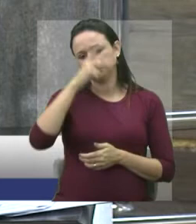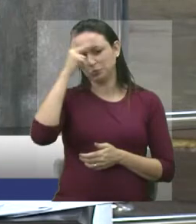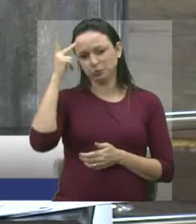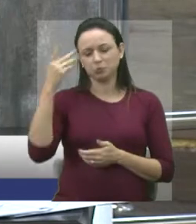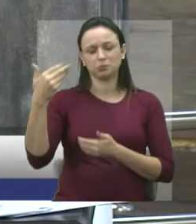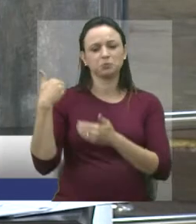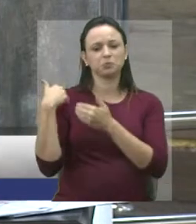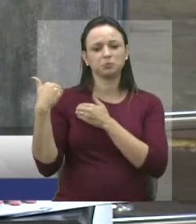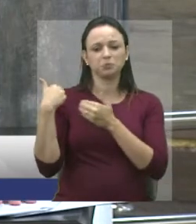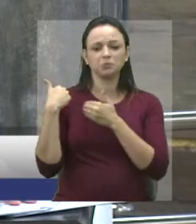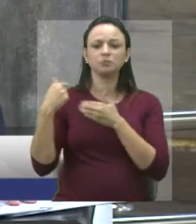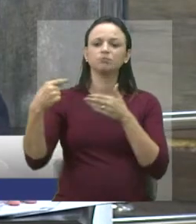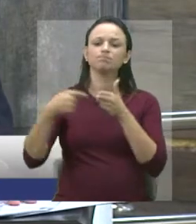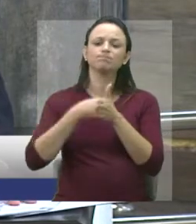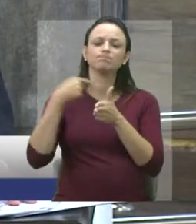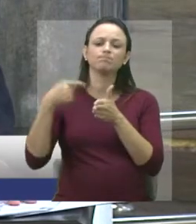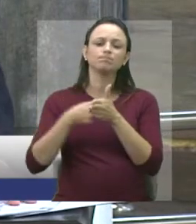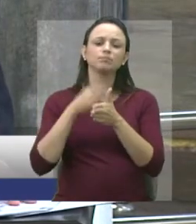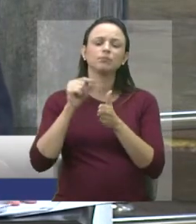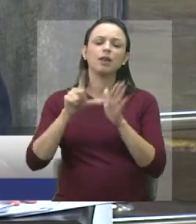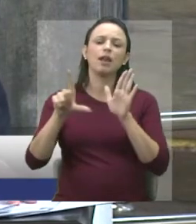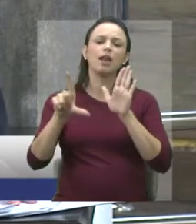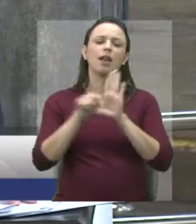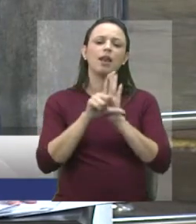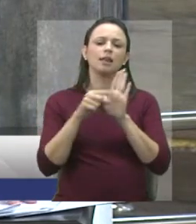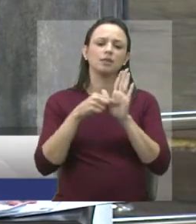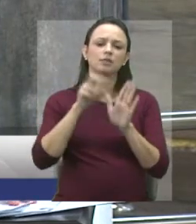que nos questionou a respeito da lei